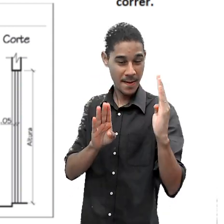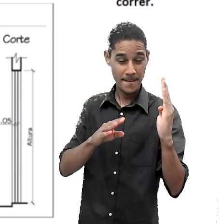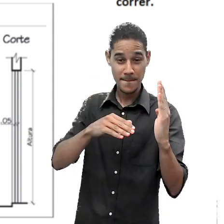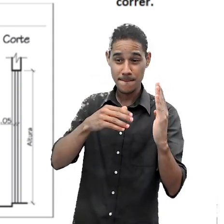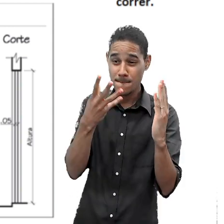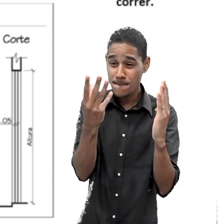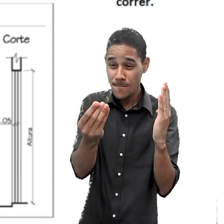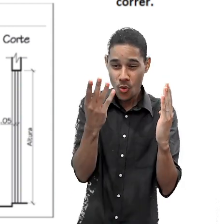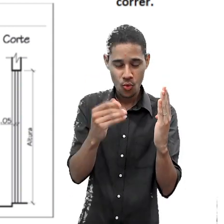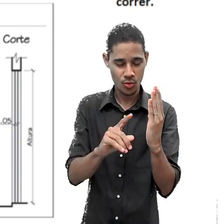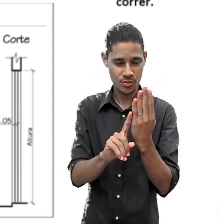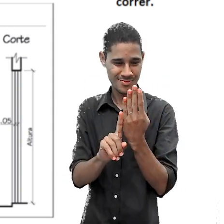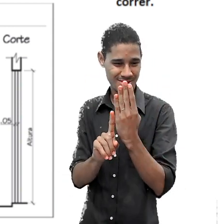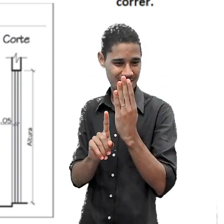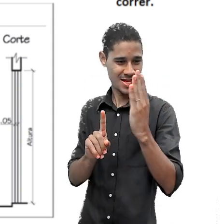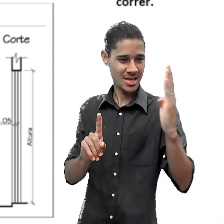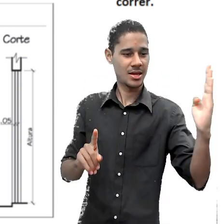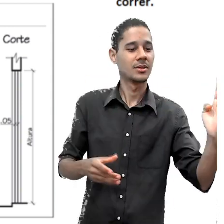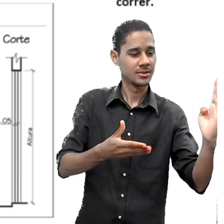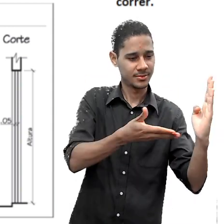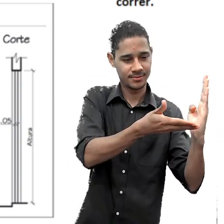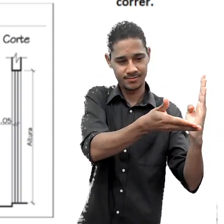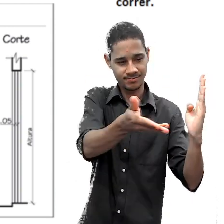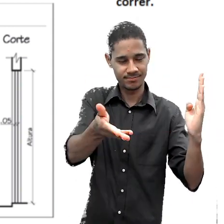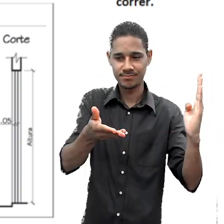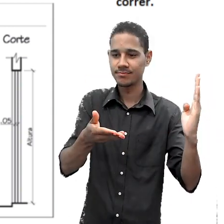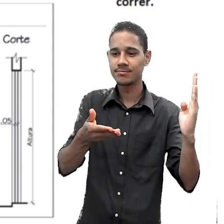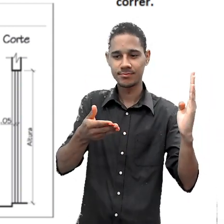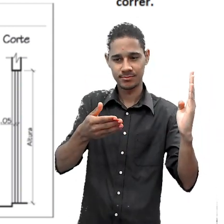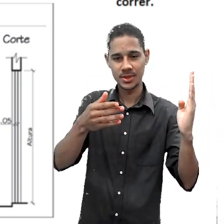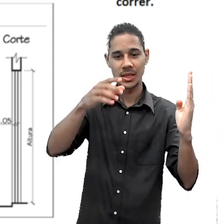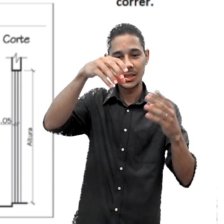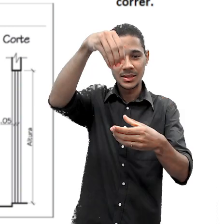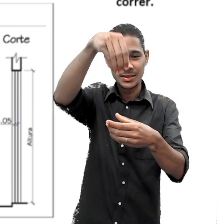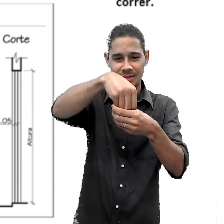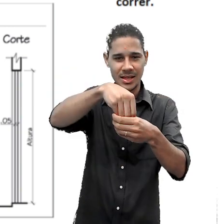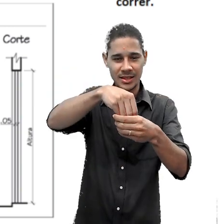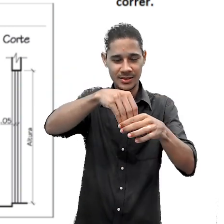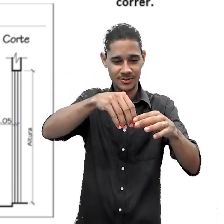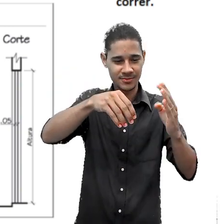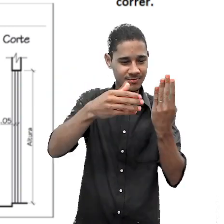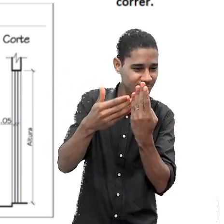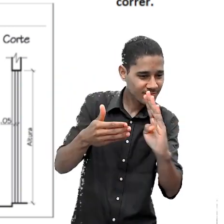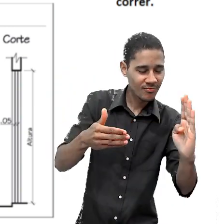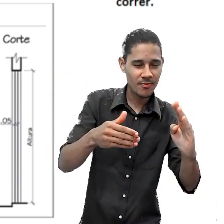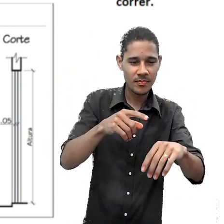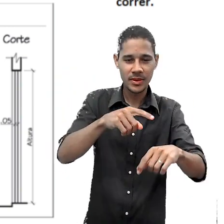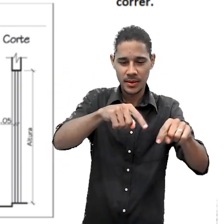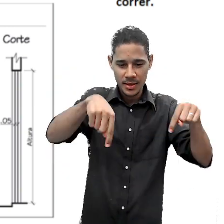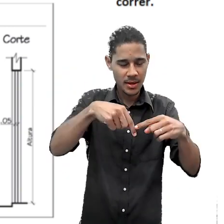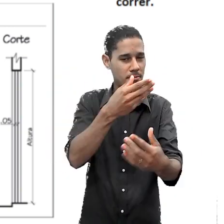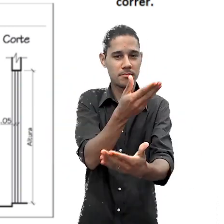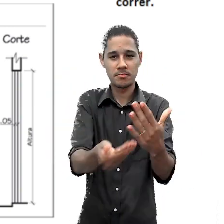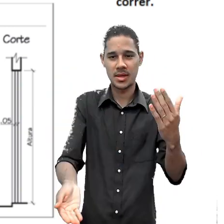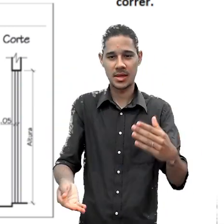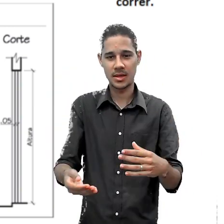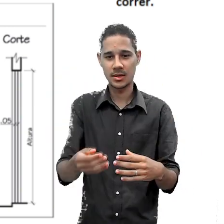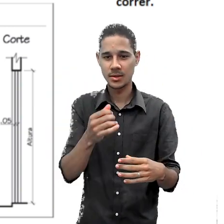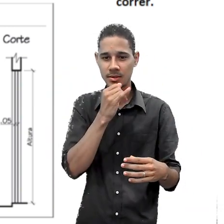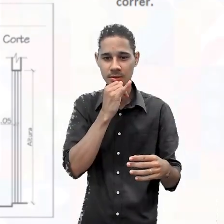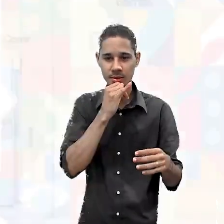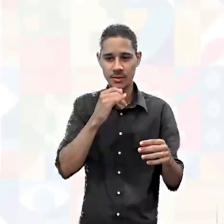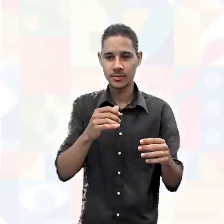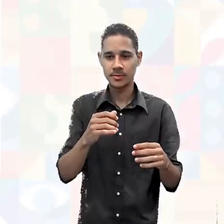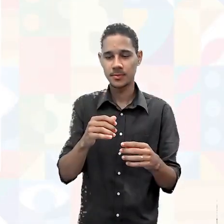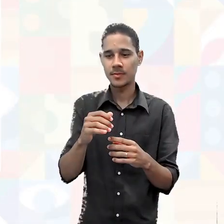porta, ela vai tomar espaço do funcionamento daquele ambiente, tá certo? Então a gente tem também a questão da boneca, né?